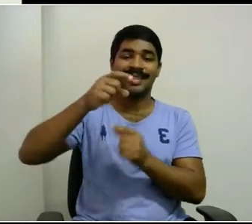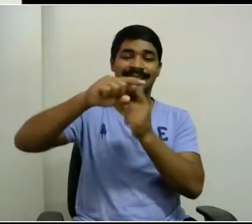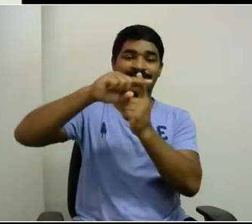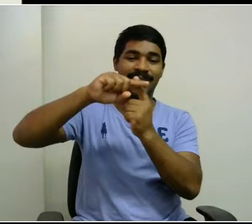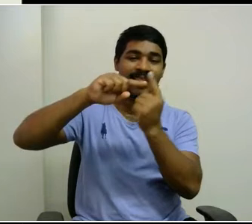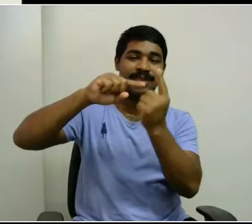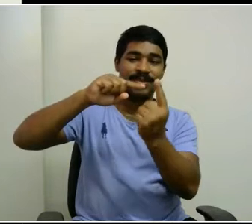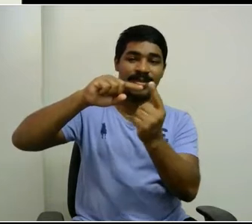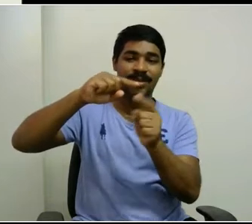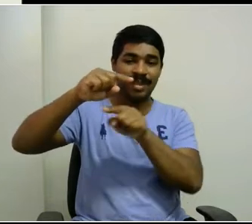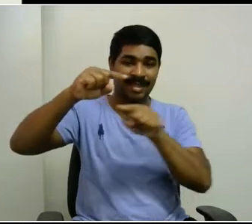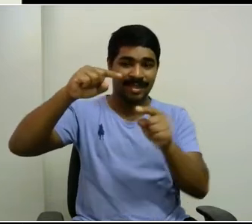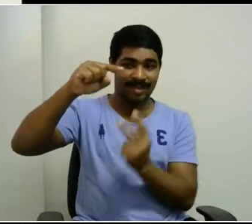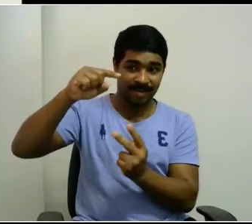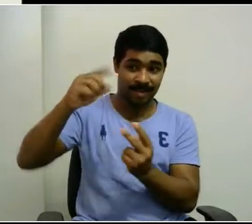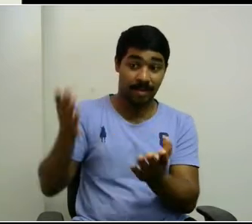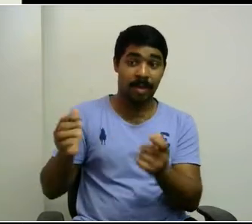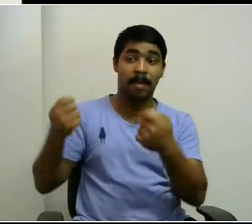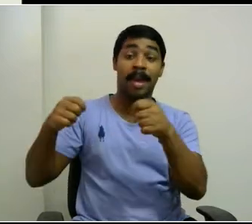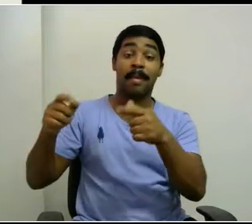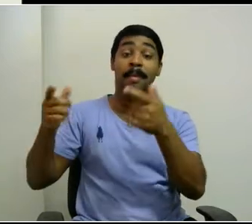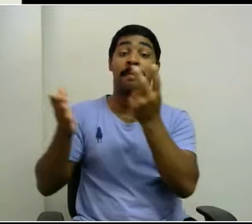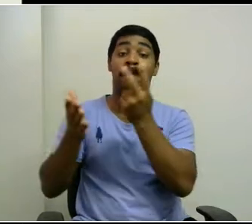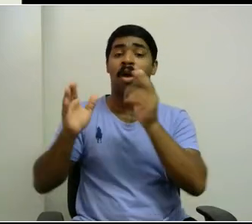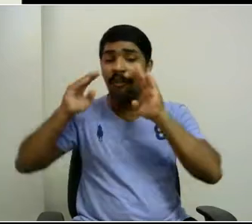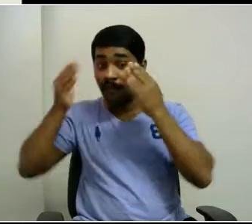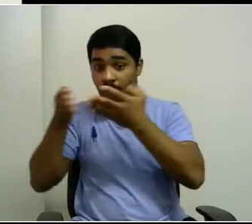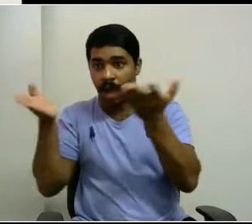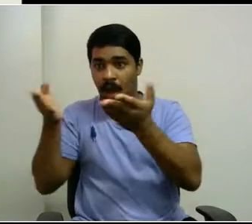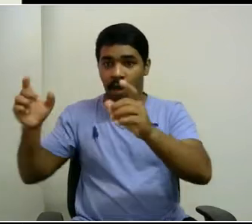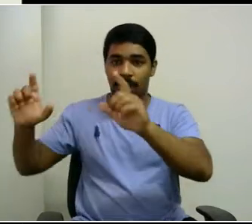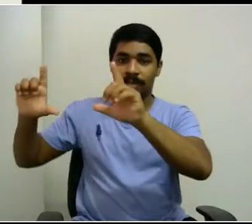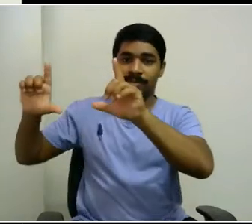vai resolver essa fração aqui, ó, resolver ela aqui nesse cantinho aqui. X